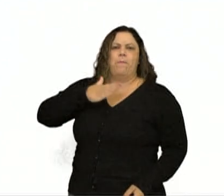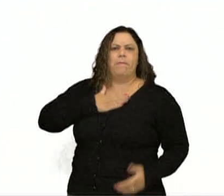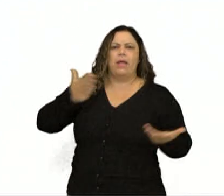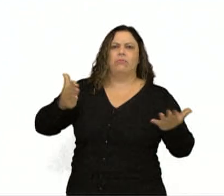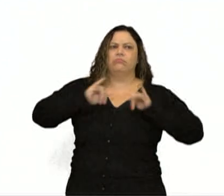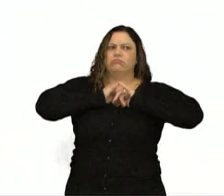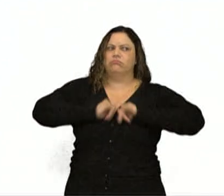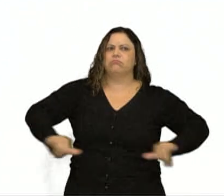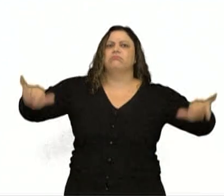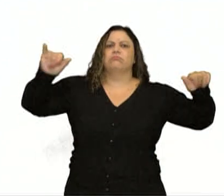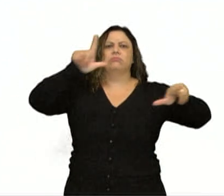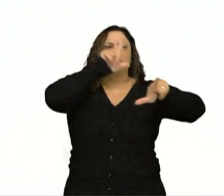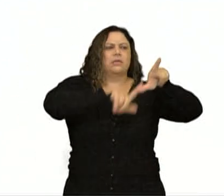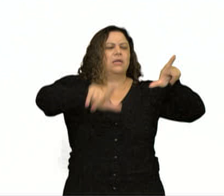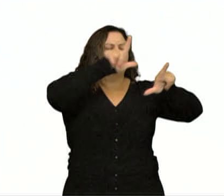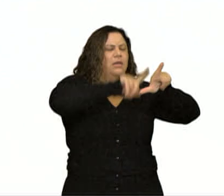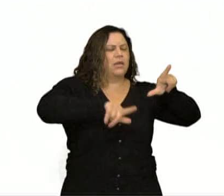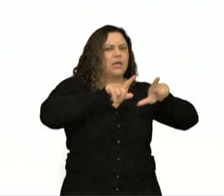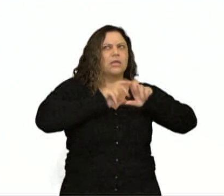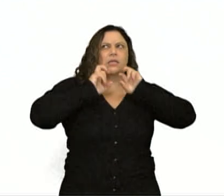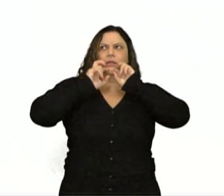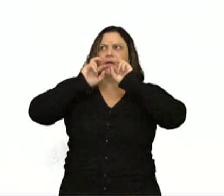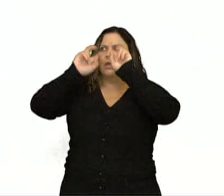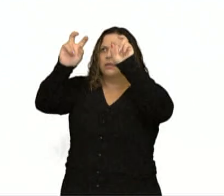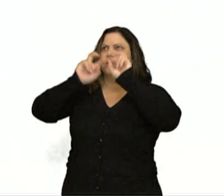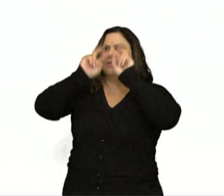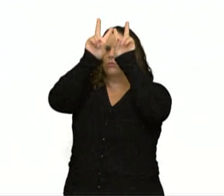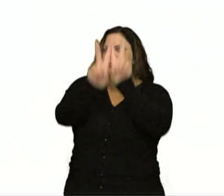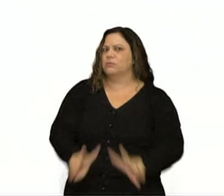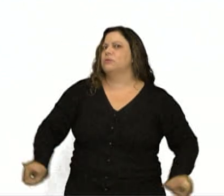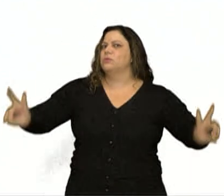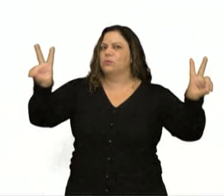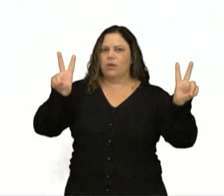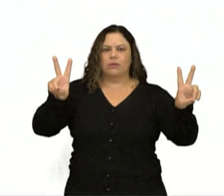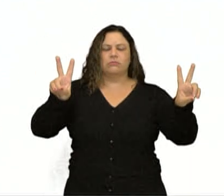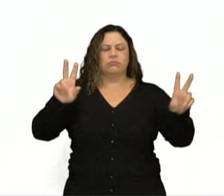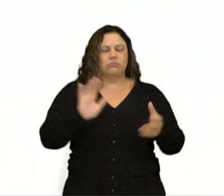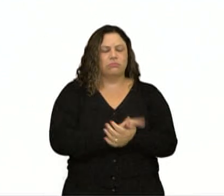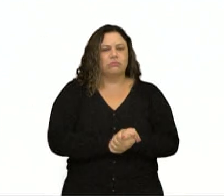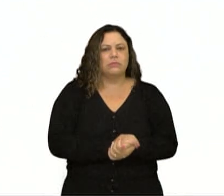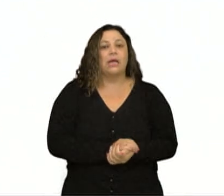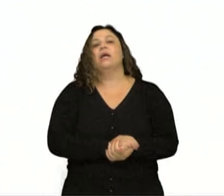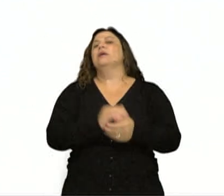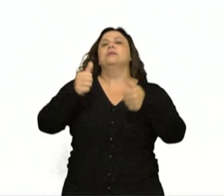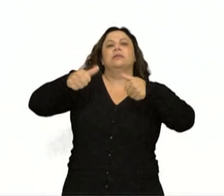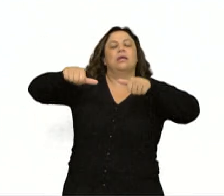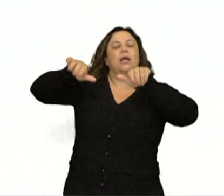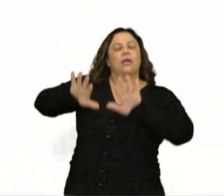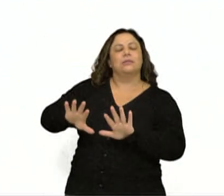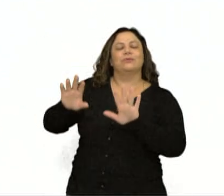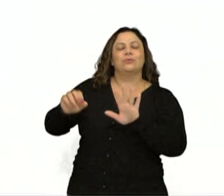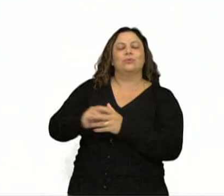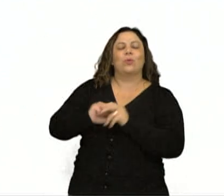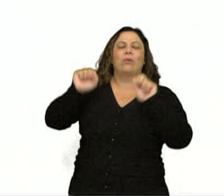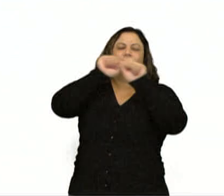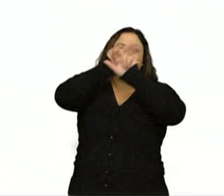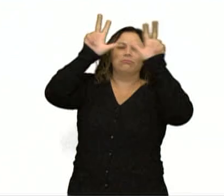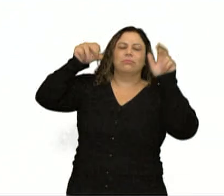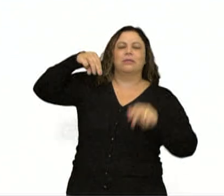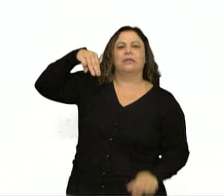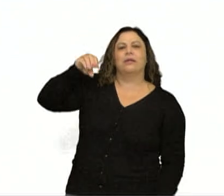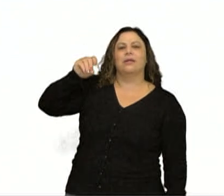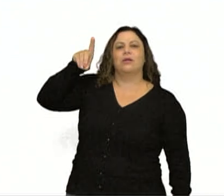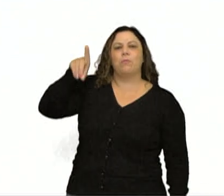mensagens, letras falantes, gritos visuais. Estou na moda. É doce estar na moda, ainda